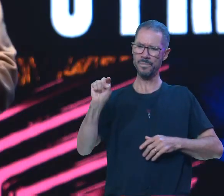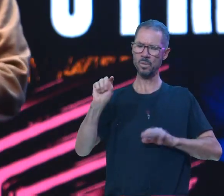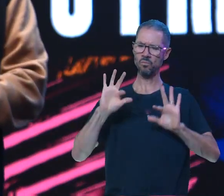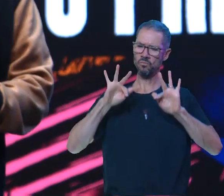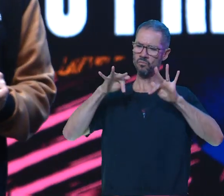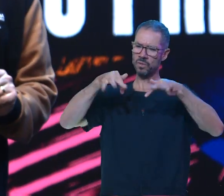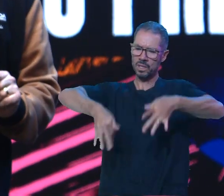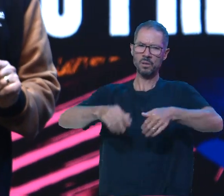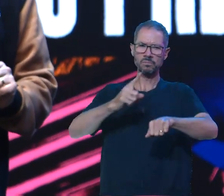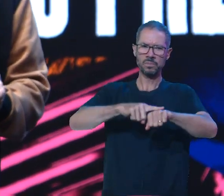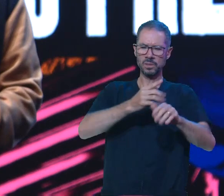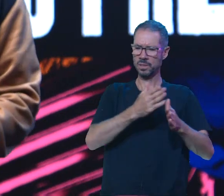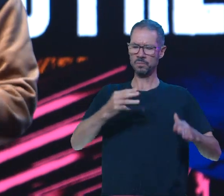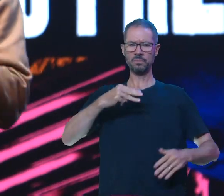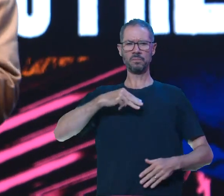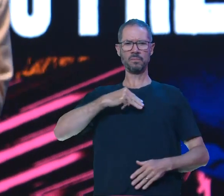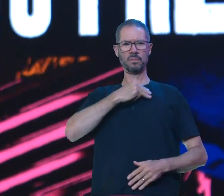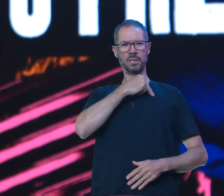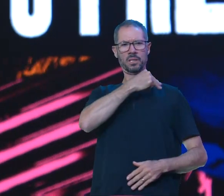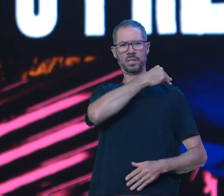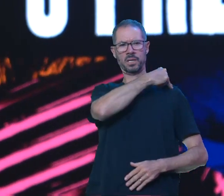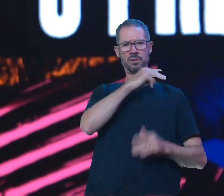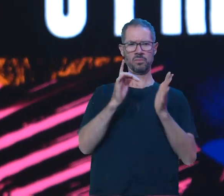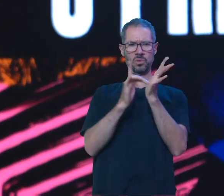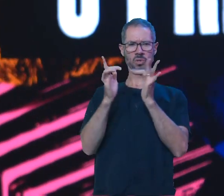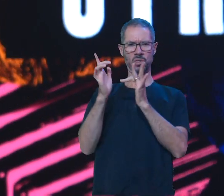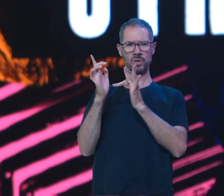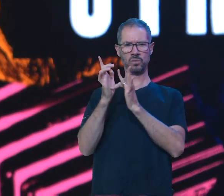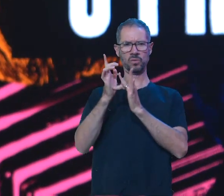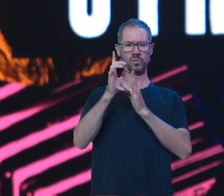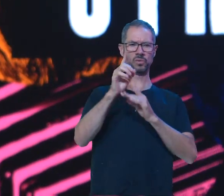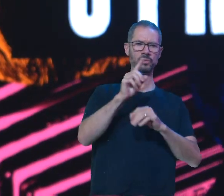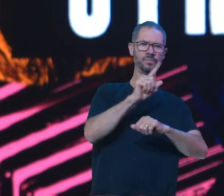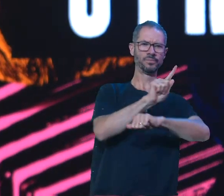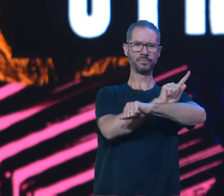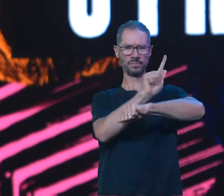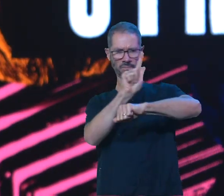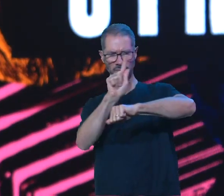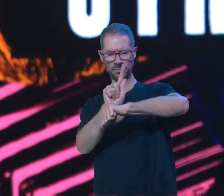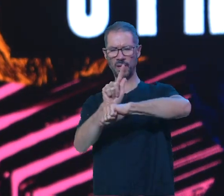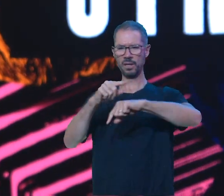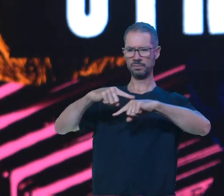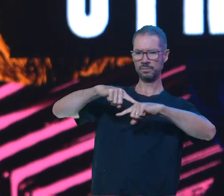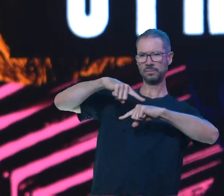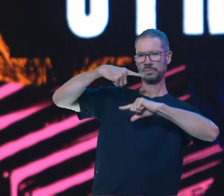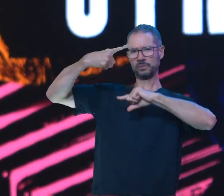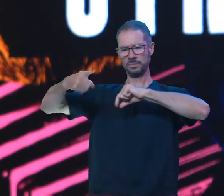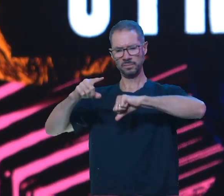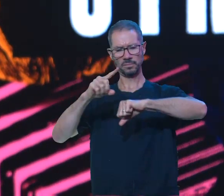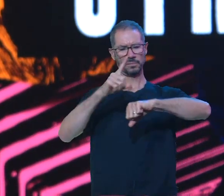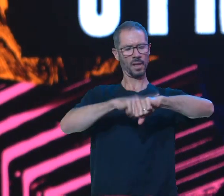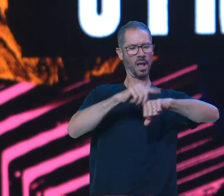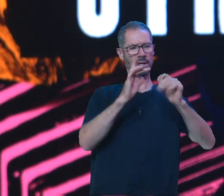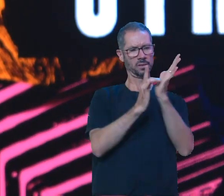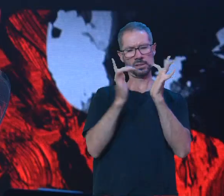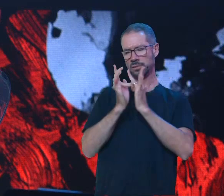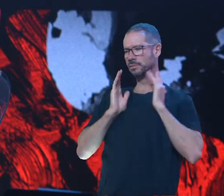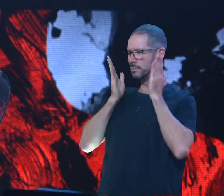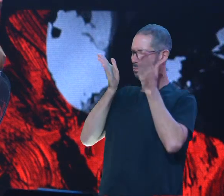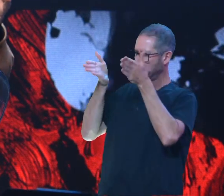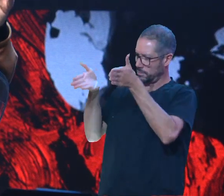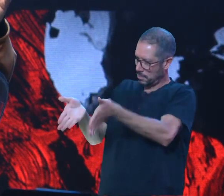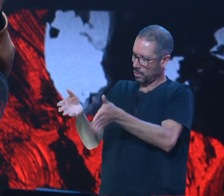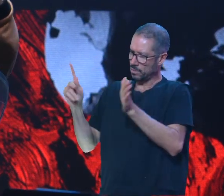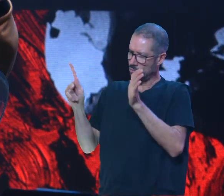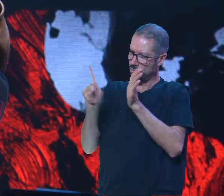de um período no ministério de Jesus chamado o Grande Ministério na Galileia. E logo após esse período, Jesus agora foca nos seus